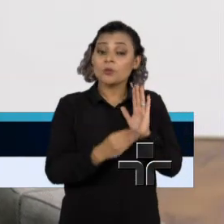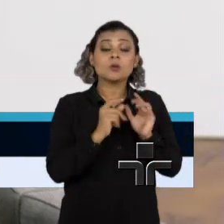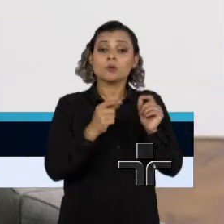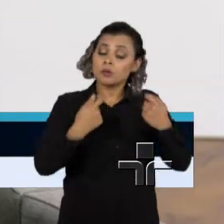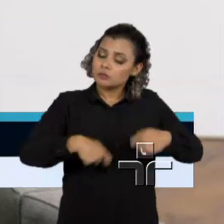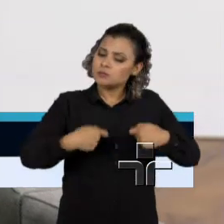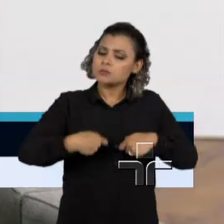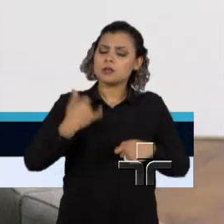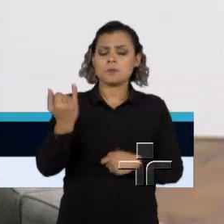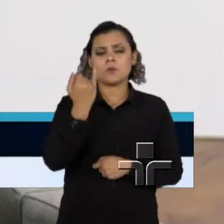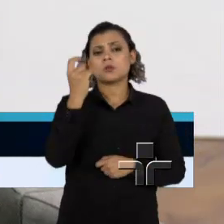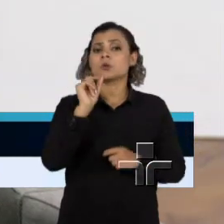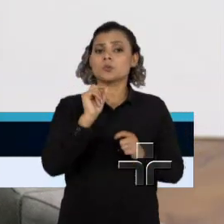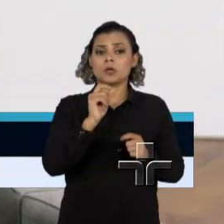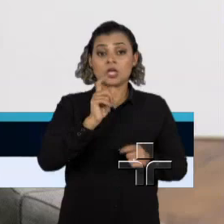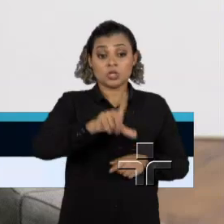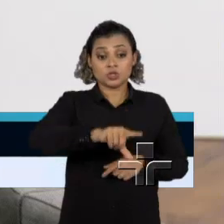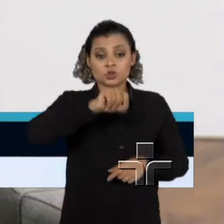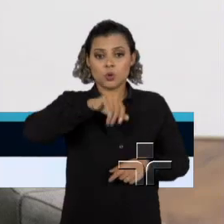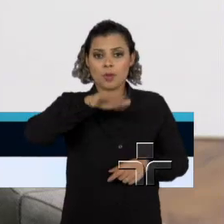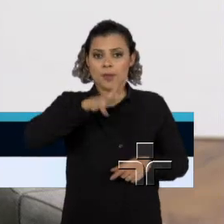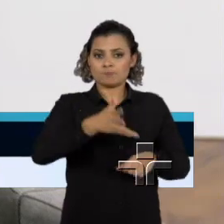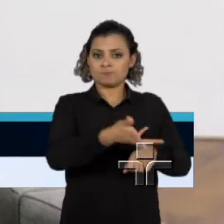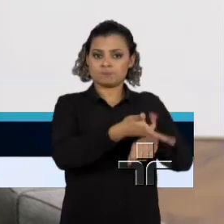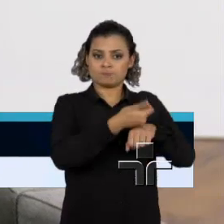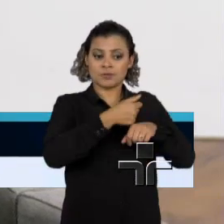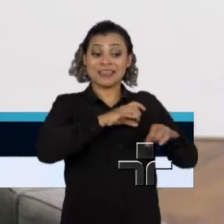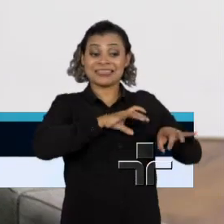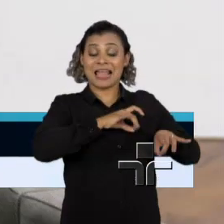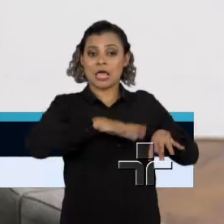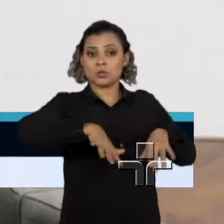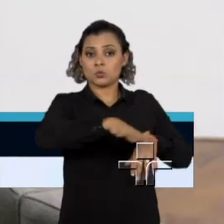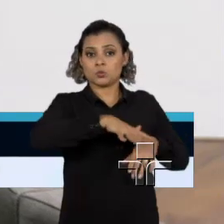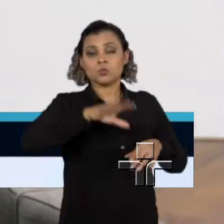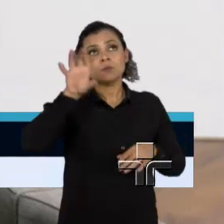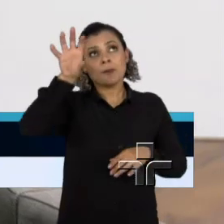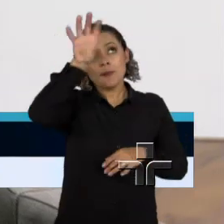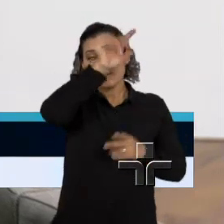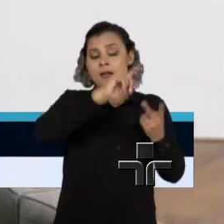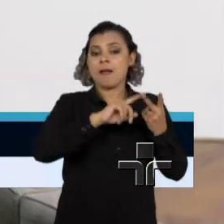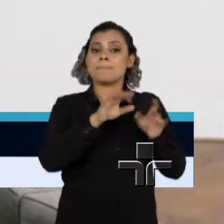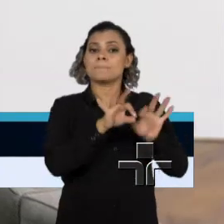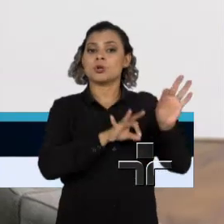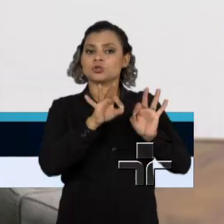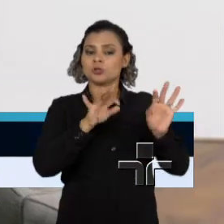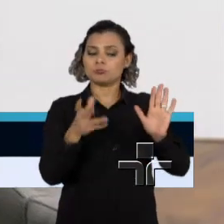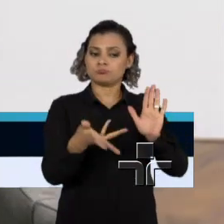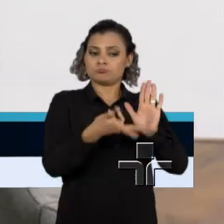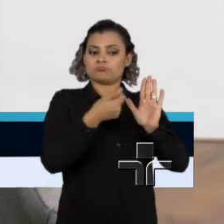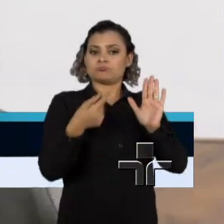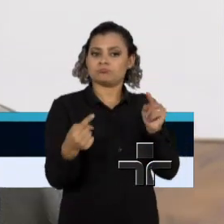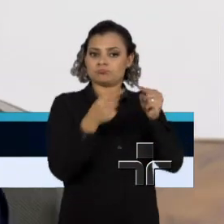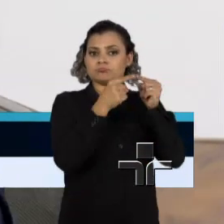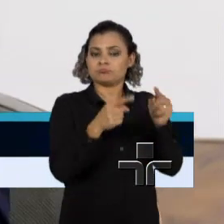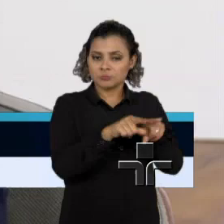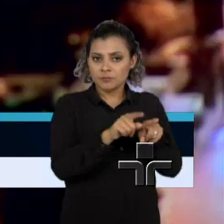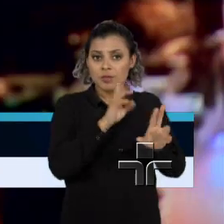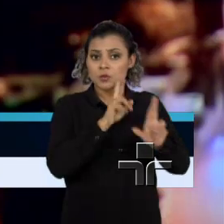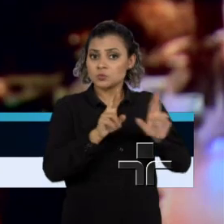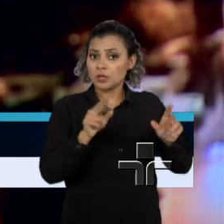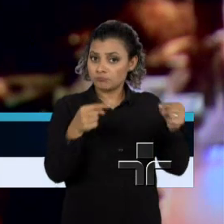necessário, de uma escolha mais aprimorada, com critérios regionais, sinergia dos projetos, acompanhamento de resultado,